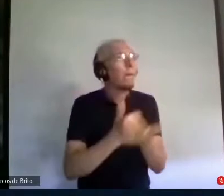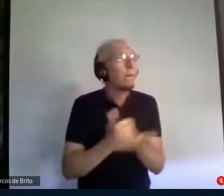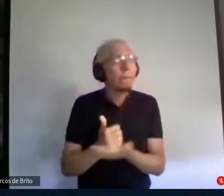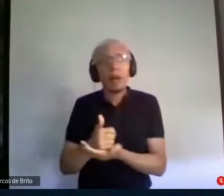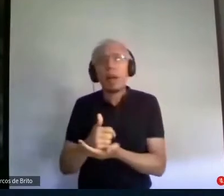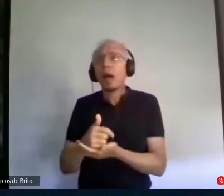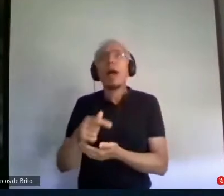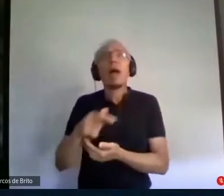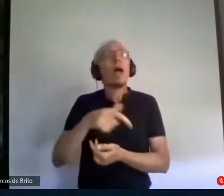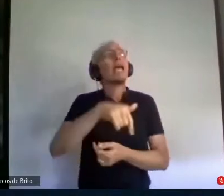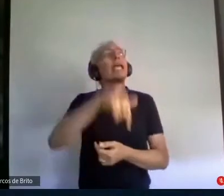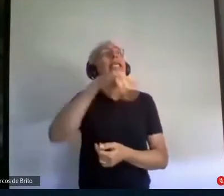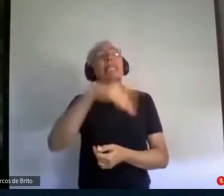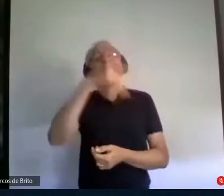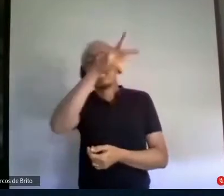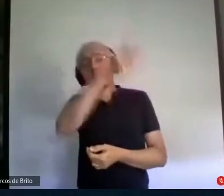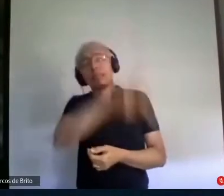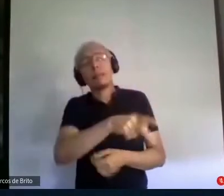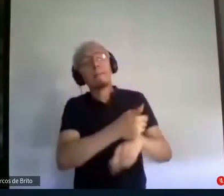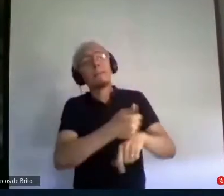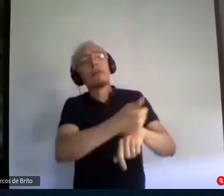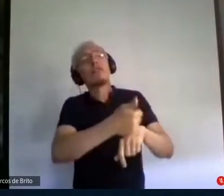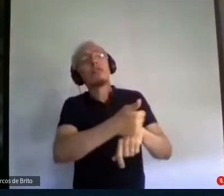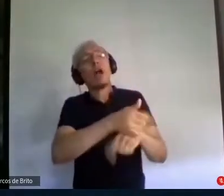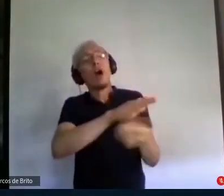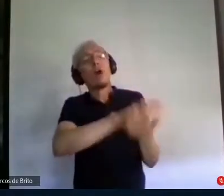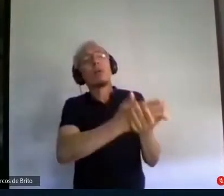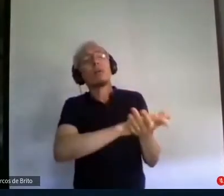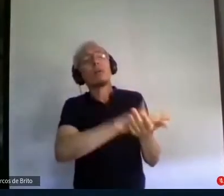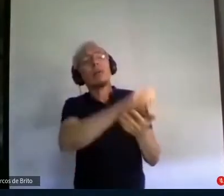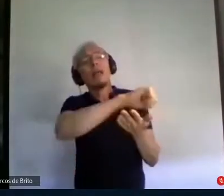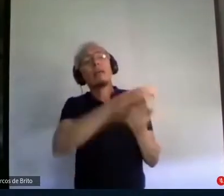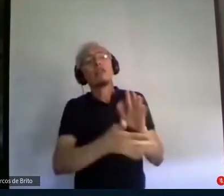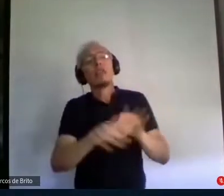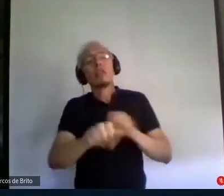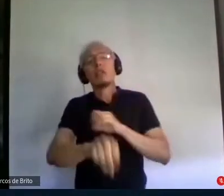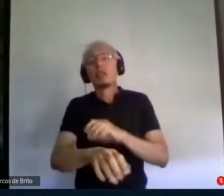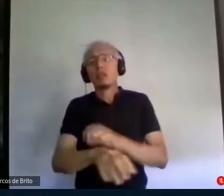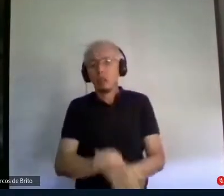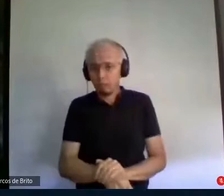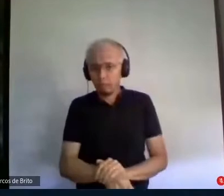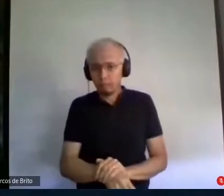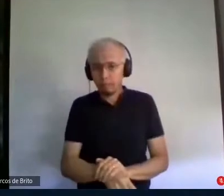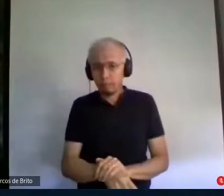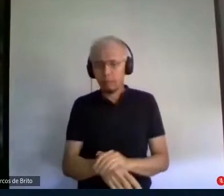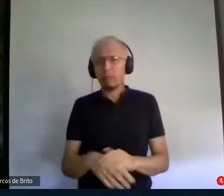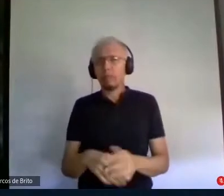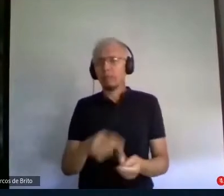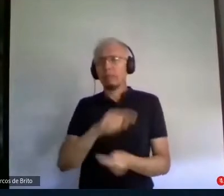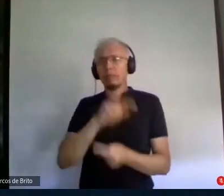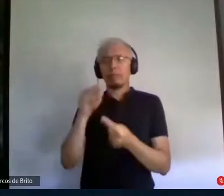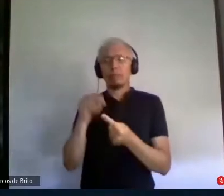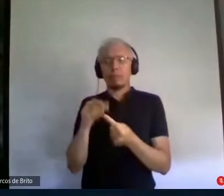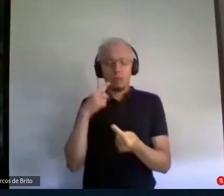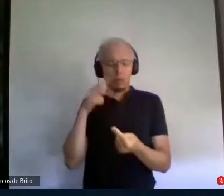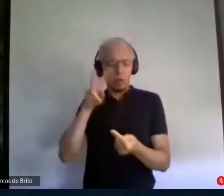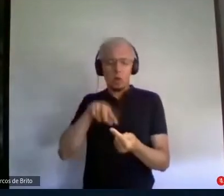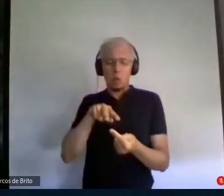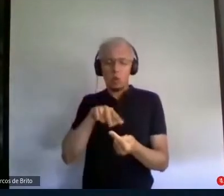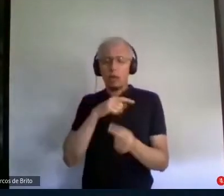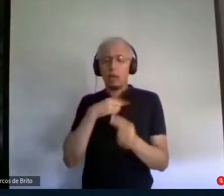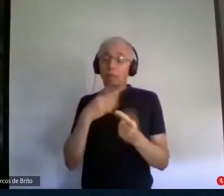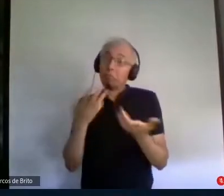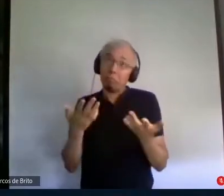o profissional intérprete educacional. Quem é? Quando a gente lê esse objetivo, pelo menos eu, talvez pode ser